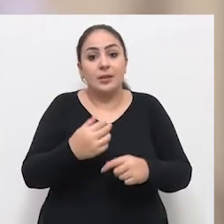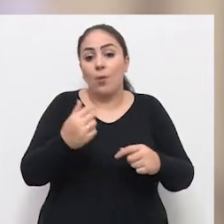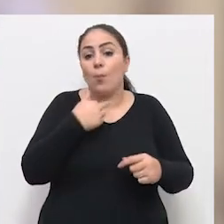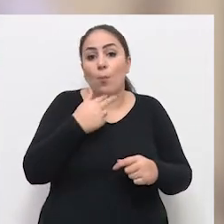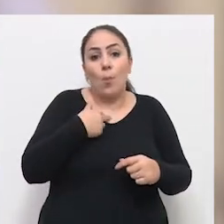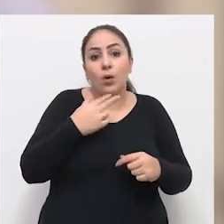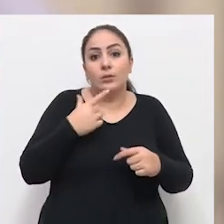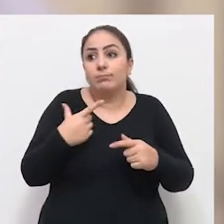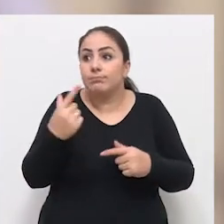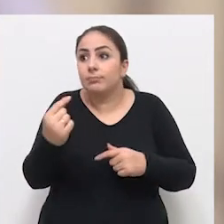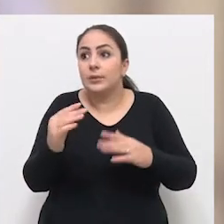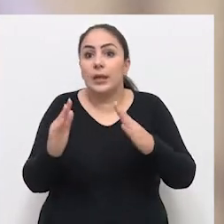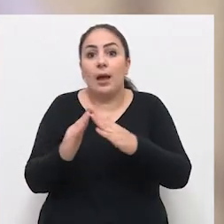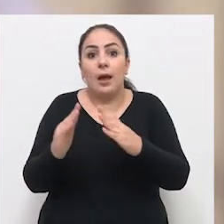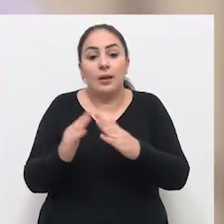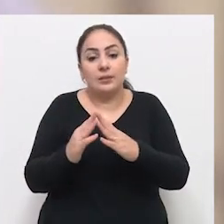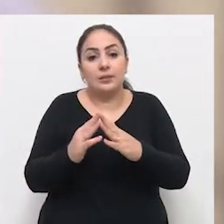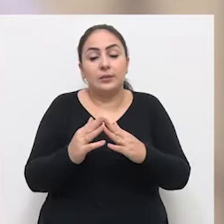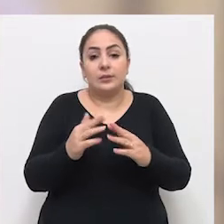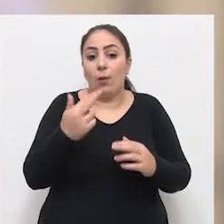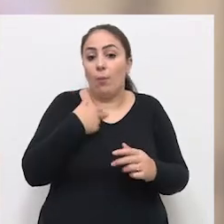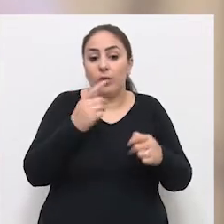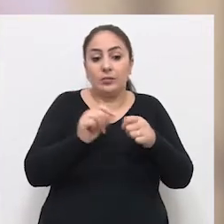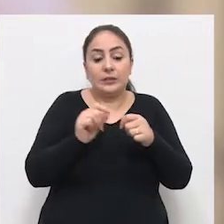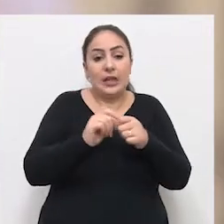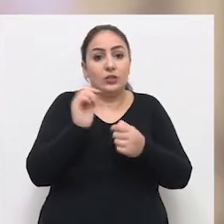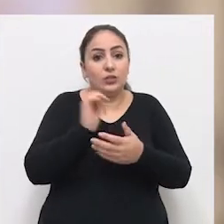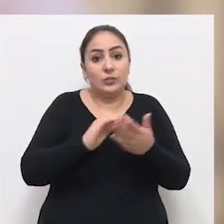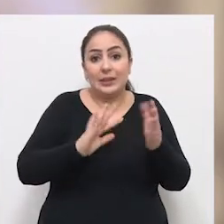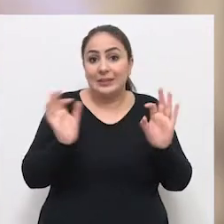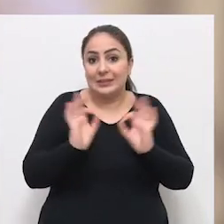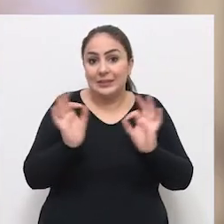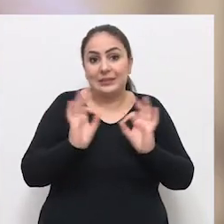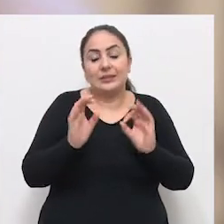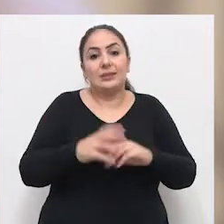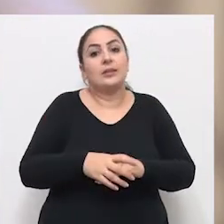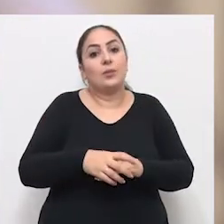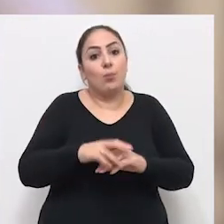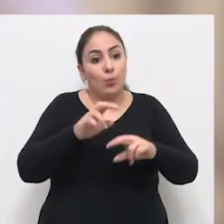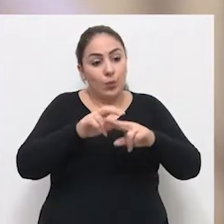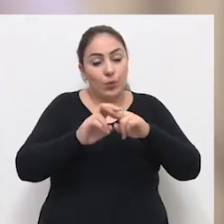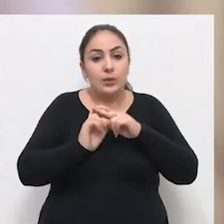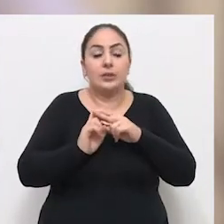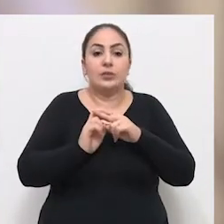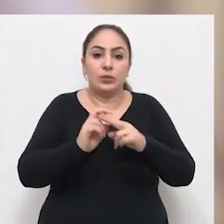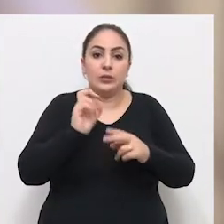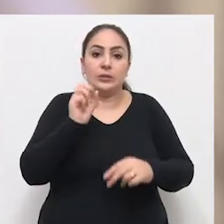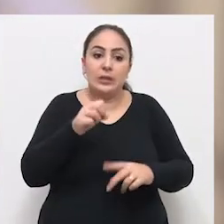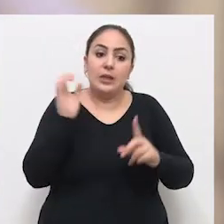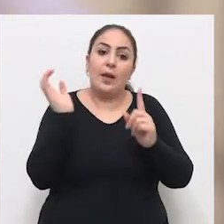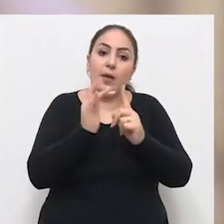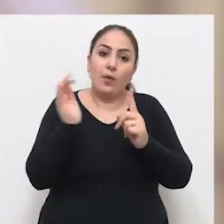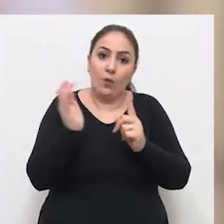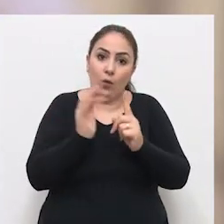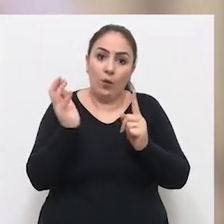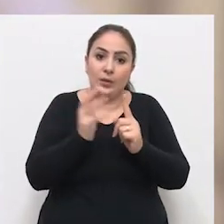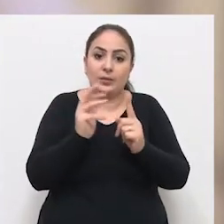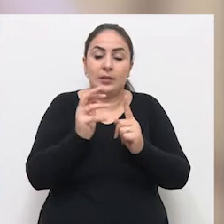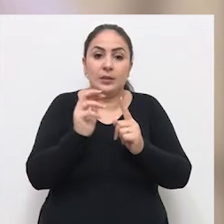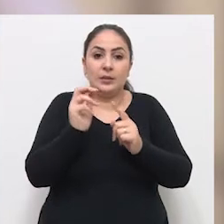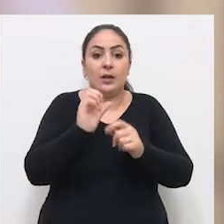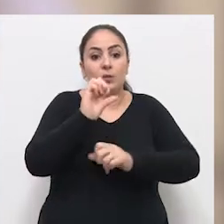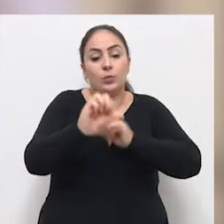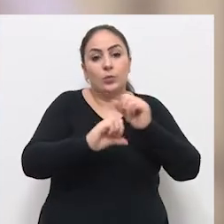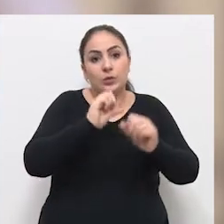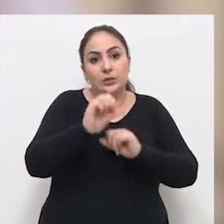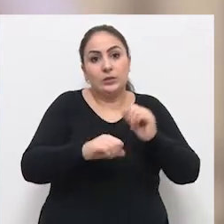sedentárias, sem poder sair do seu domicílio, sem poder fazer as suas atividades habituais, e isso com certeza se